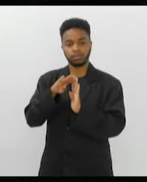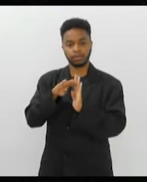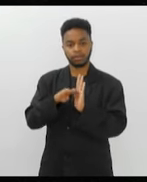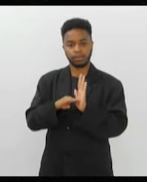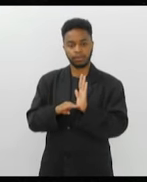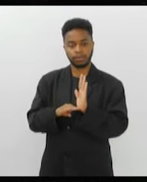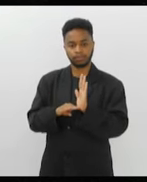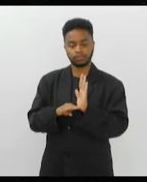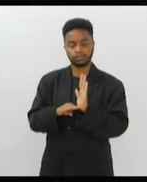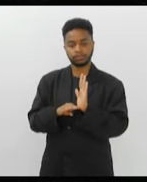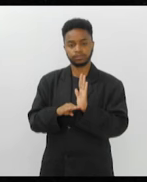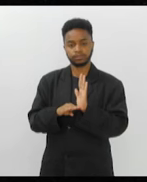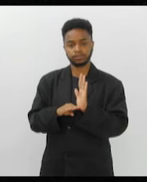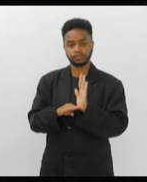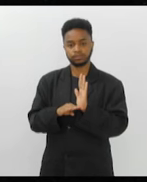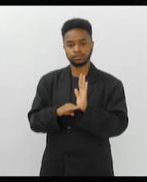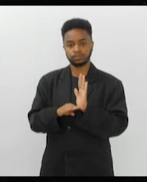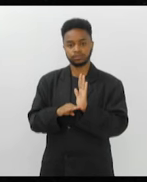dentro